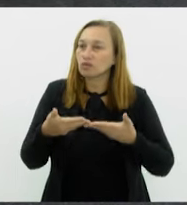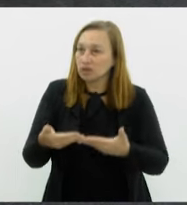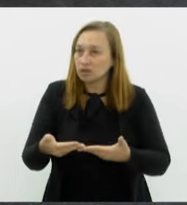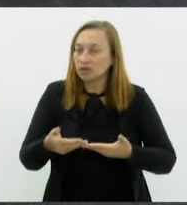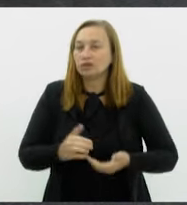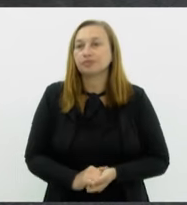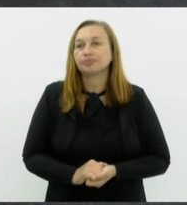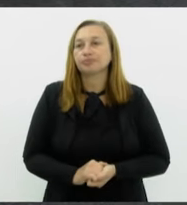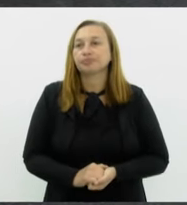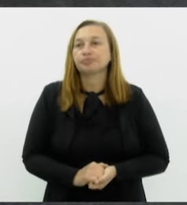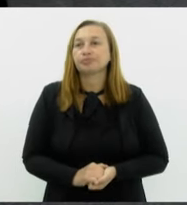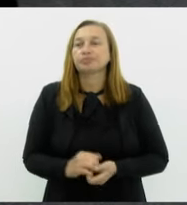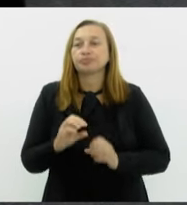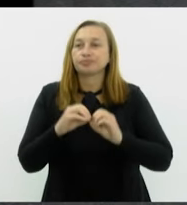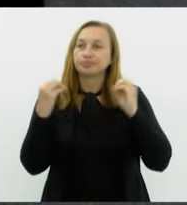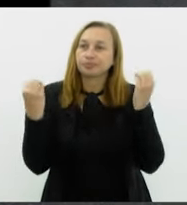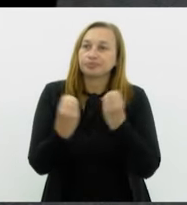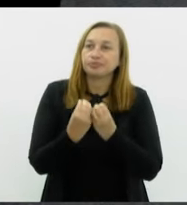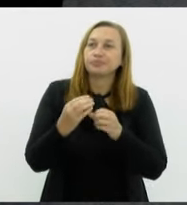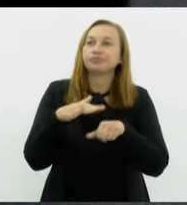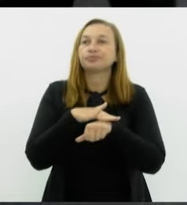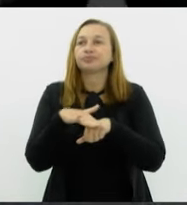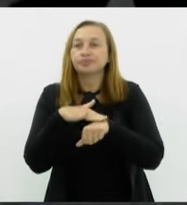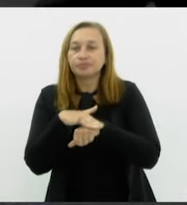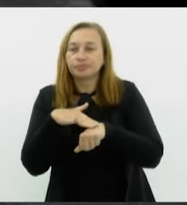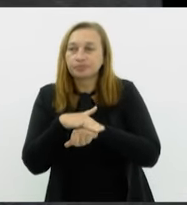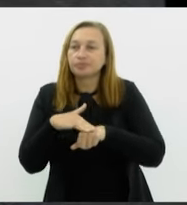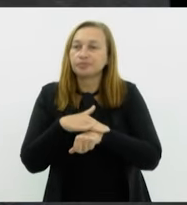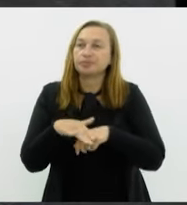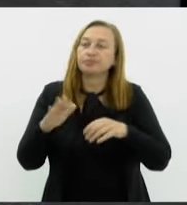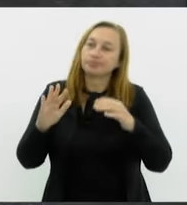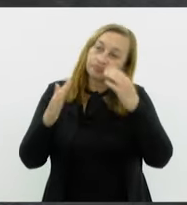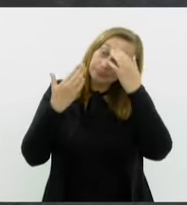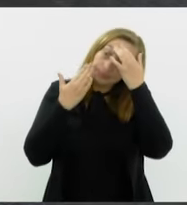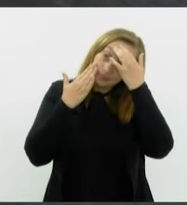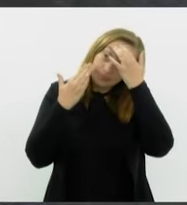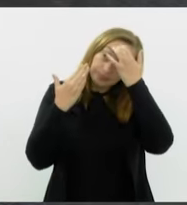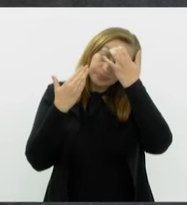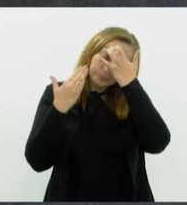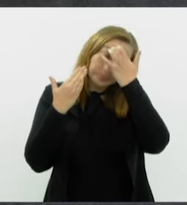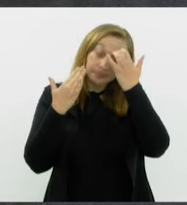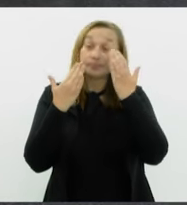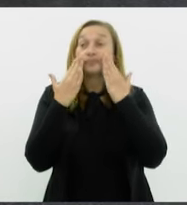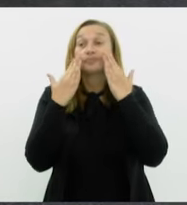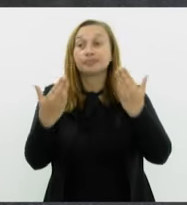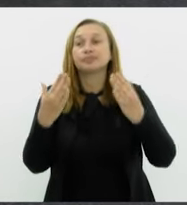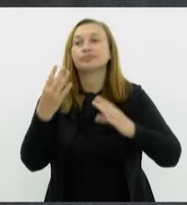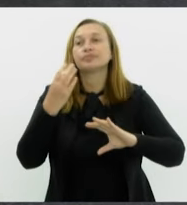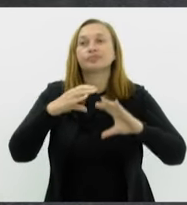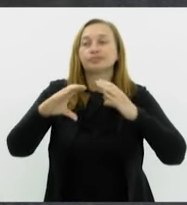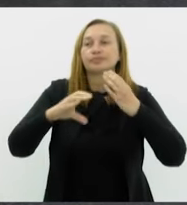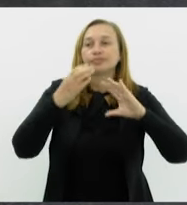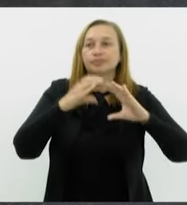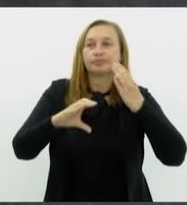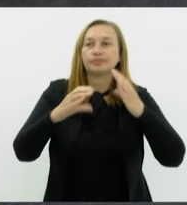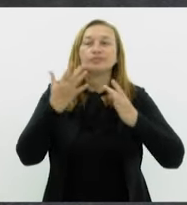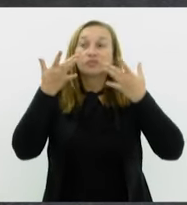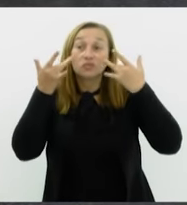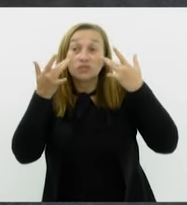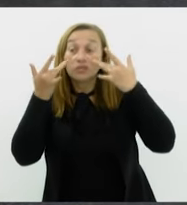além de oficinas, rodas de conversas, apresentações de músicas, teatro,